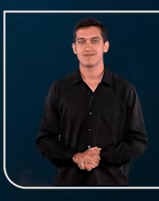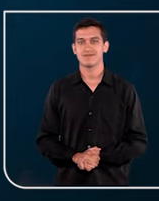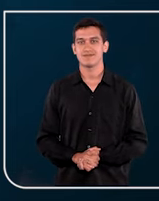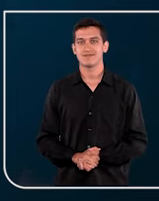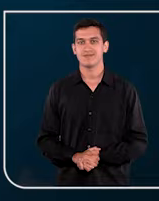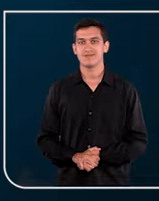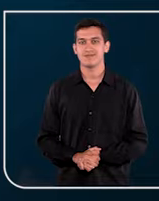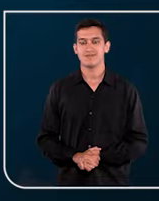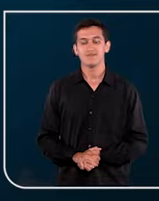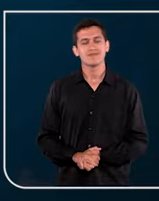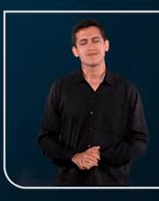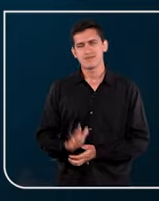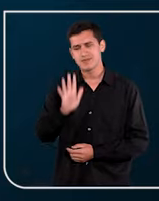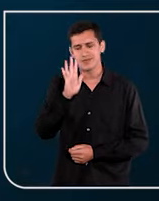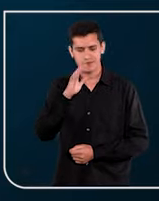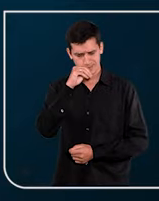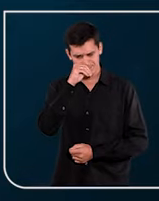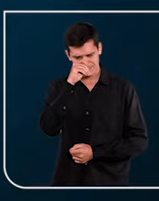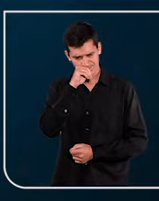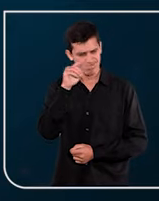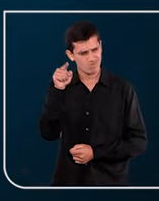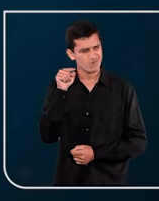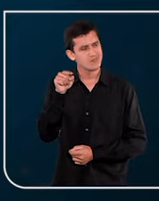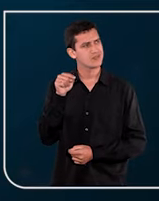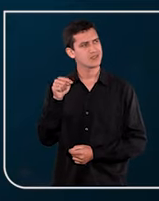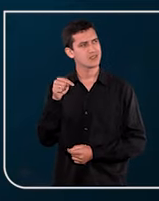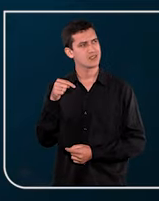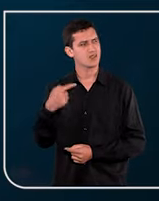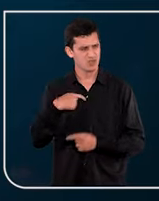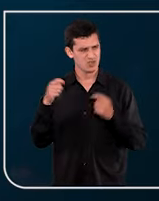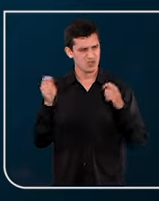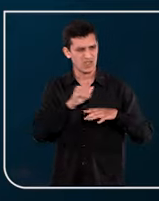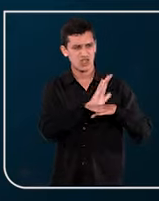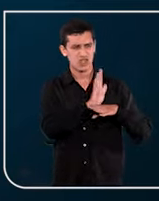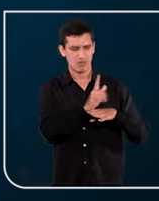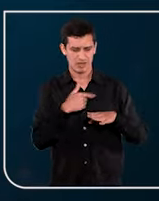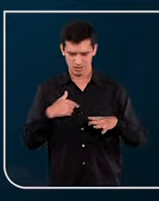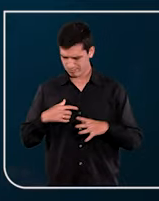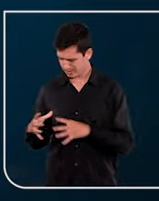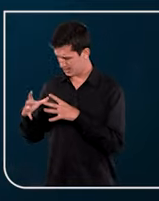casa mas será que eu vou poder entrar com isso